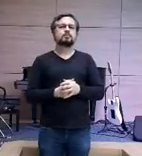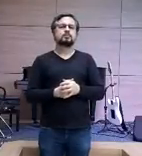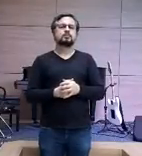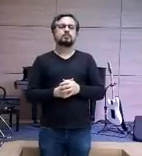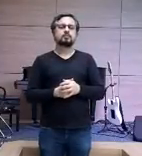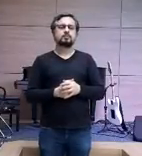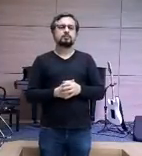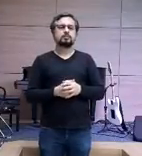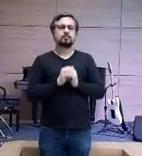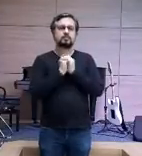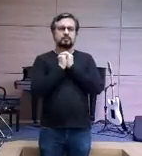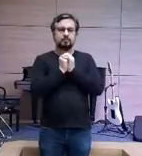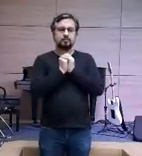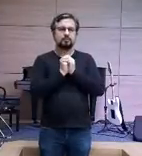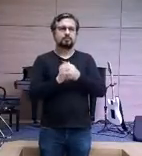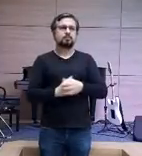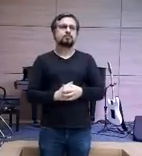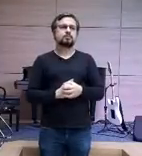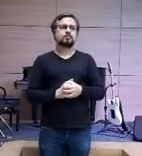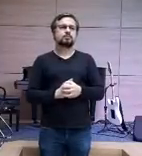e amém